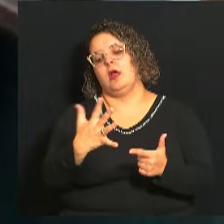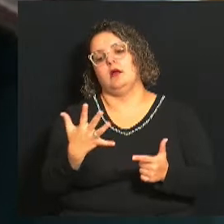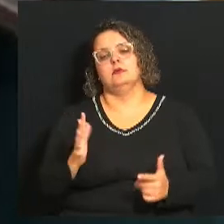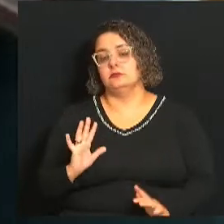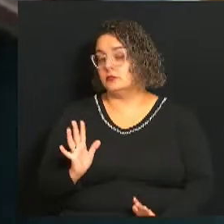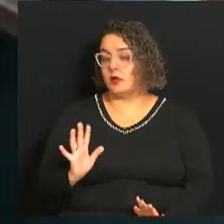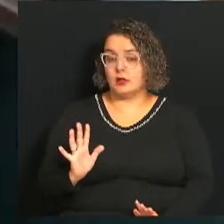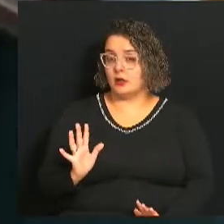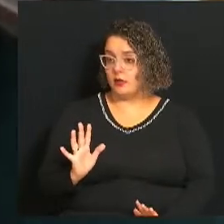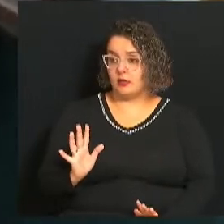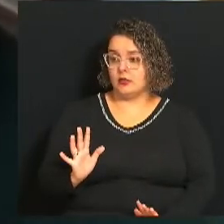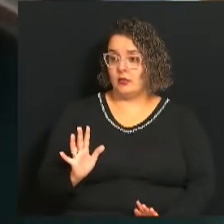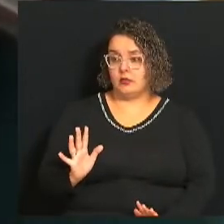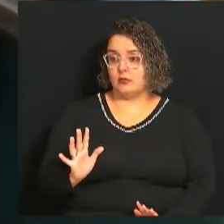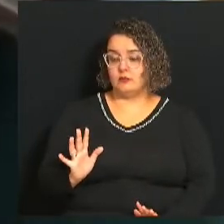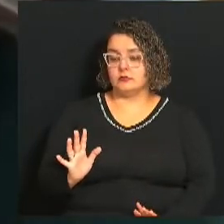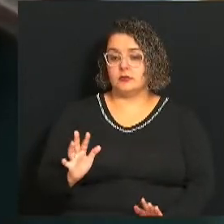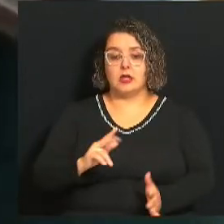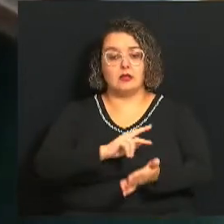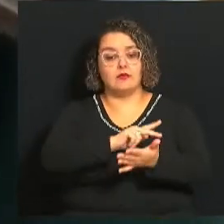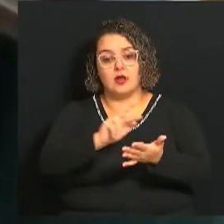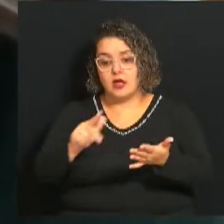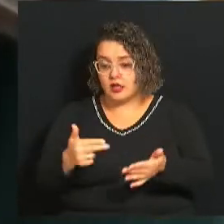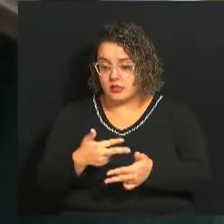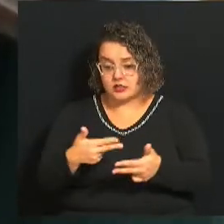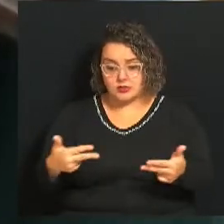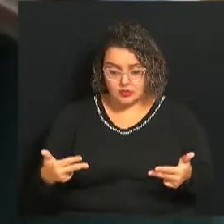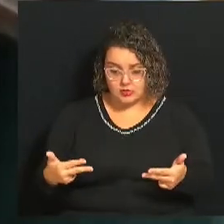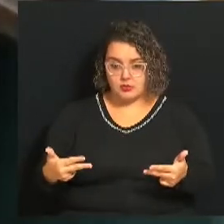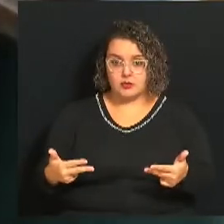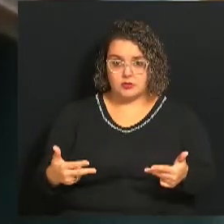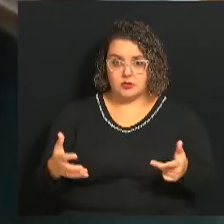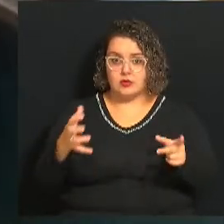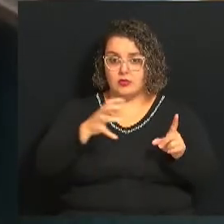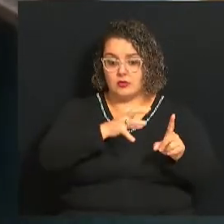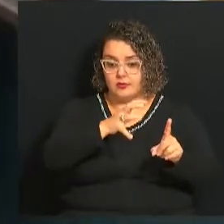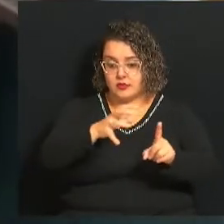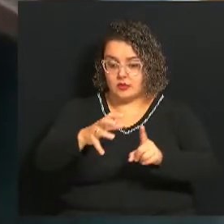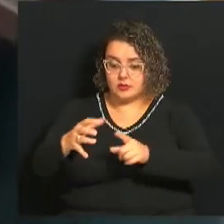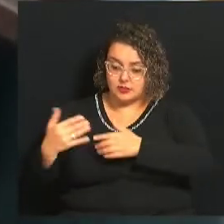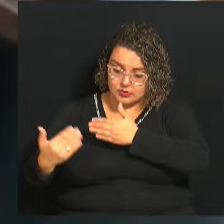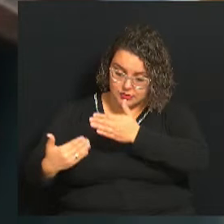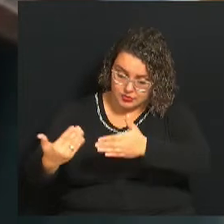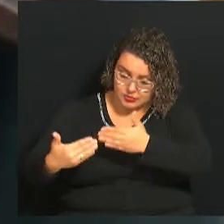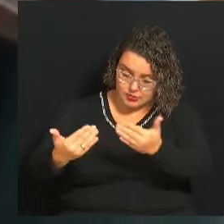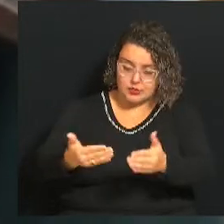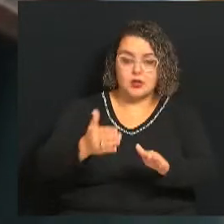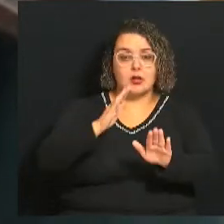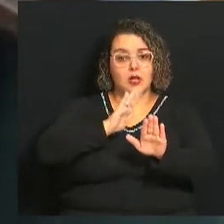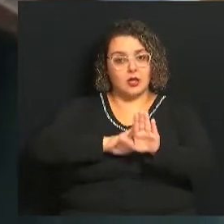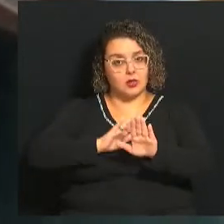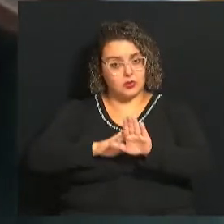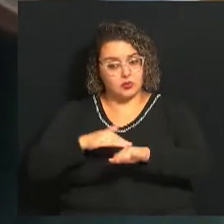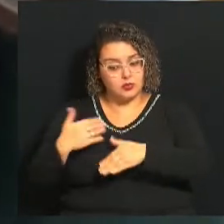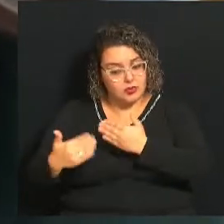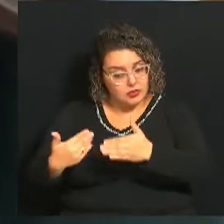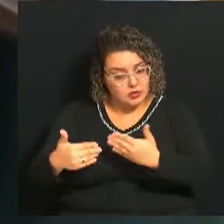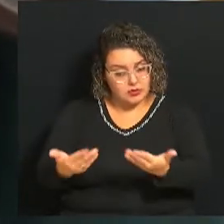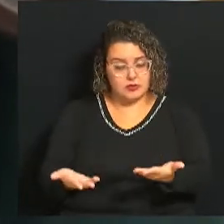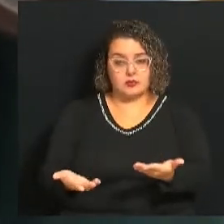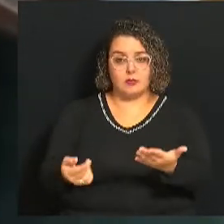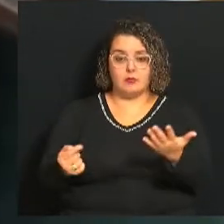aí vários fatores que interferem nesse processo e que atuam nesse processo.